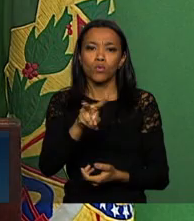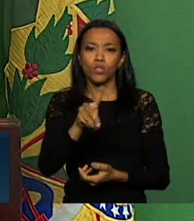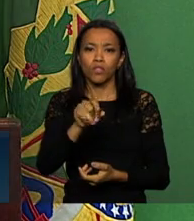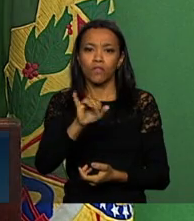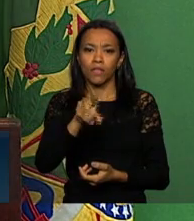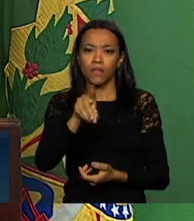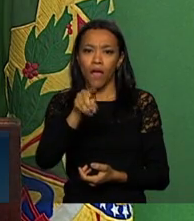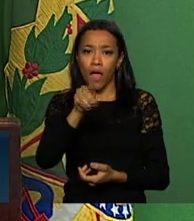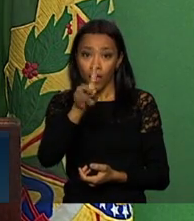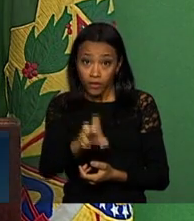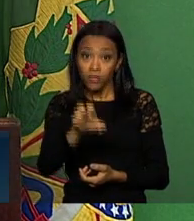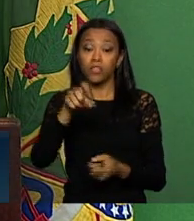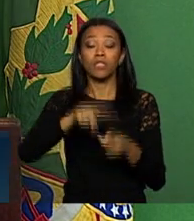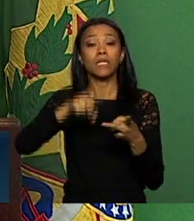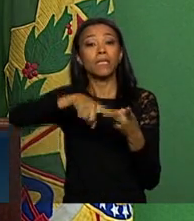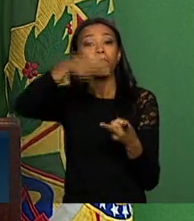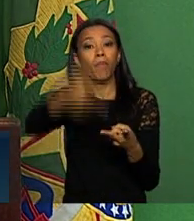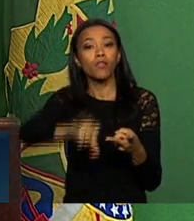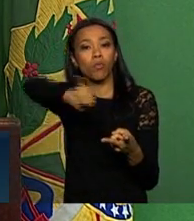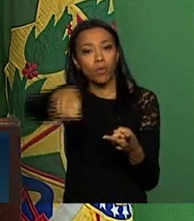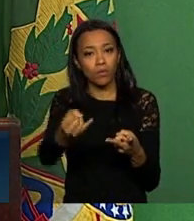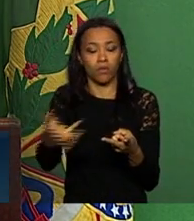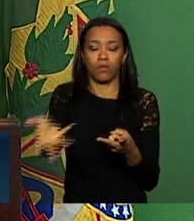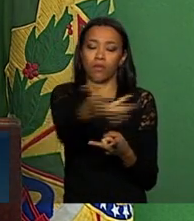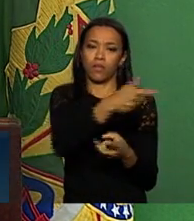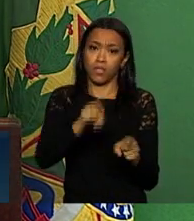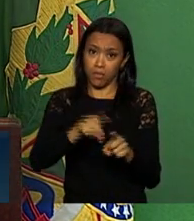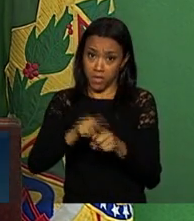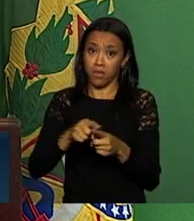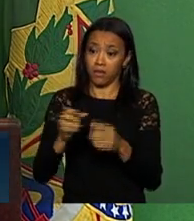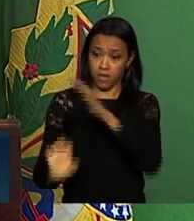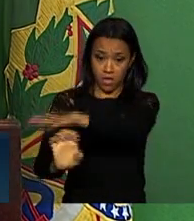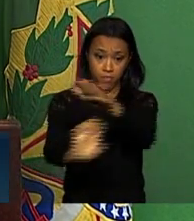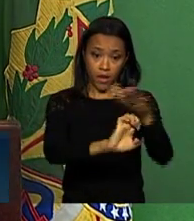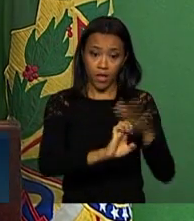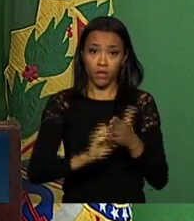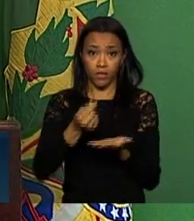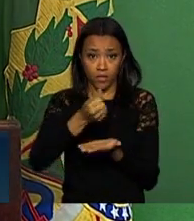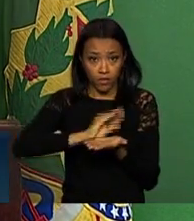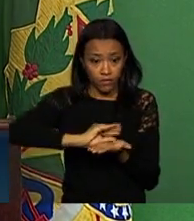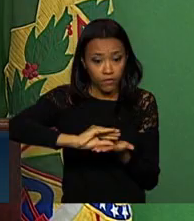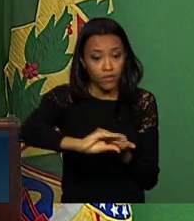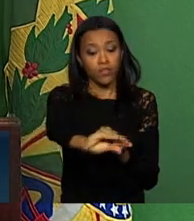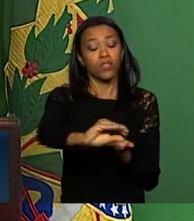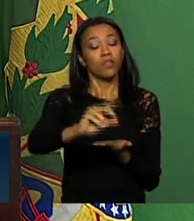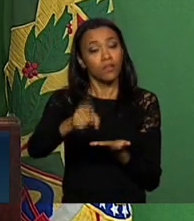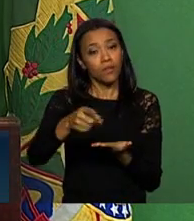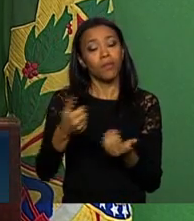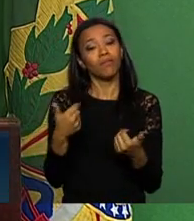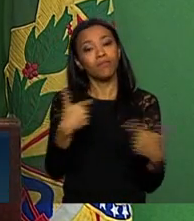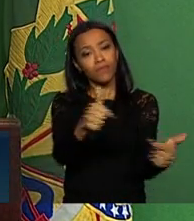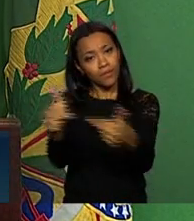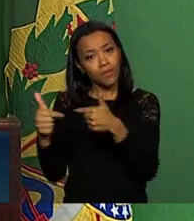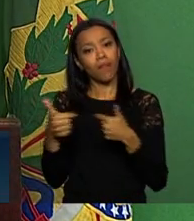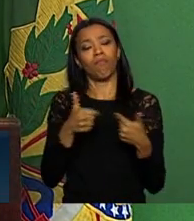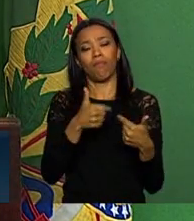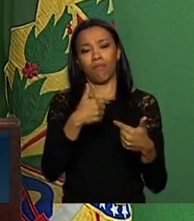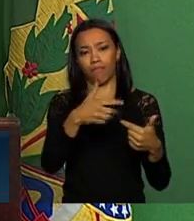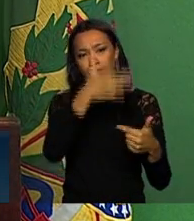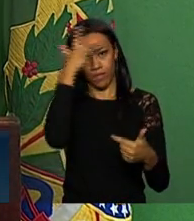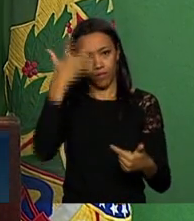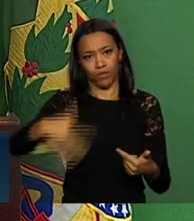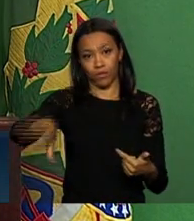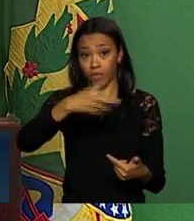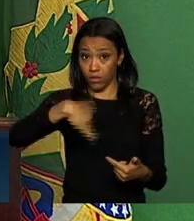mais oportunidades de investimento para empresas e de emprego para os cidadãos portanto não Estamos